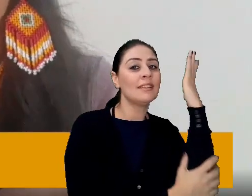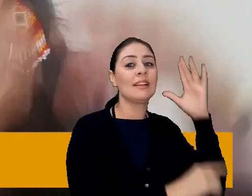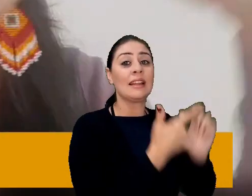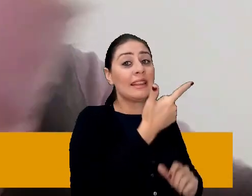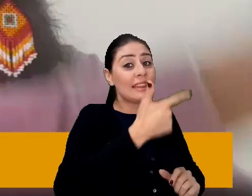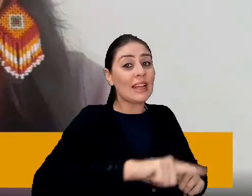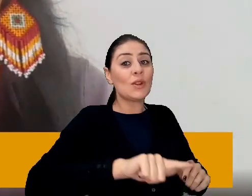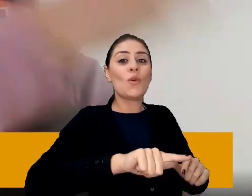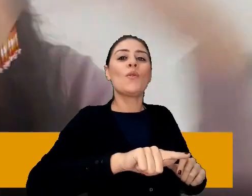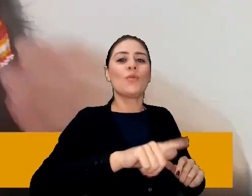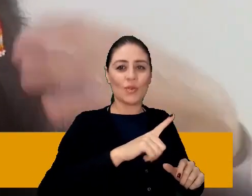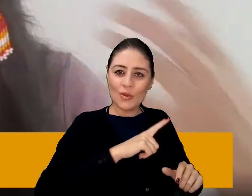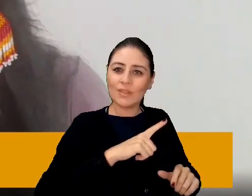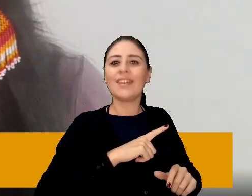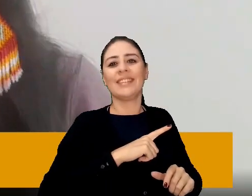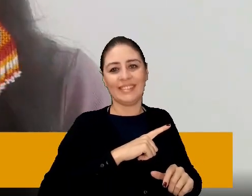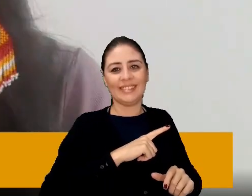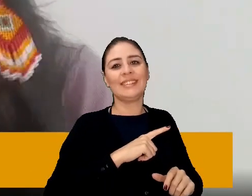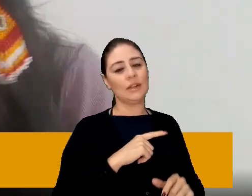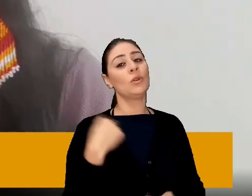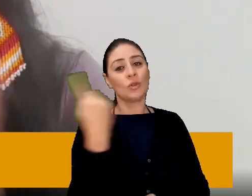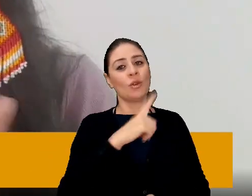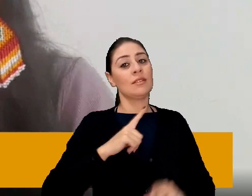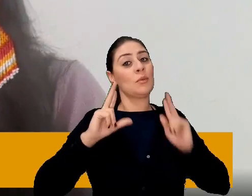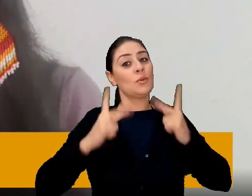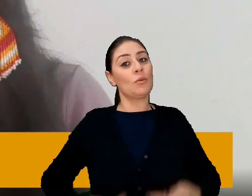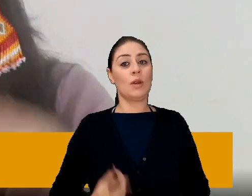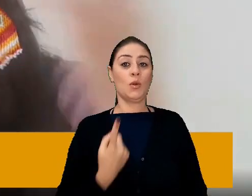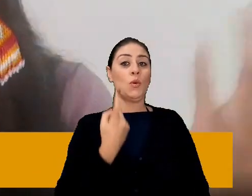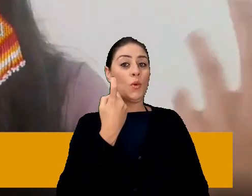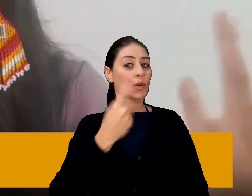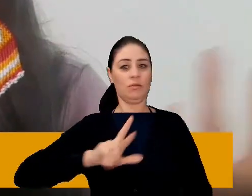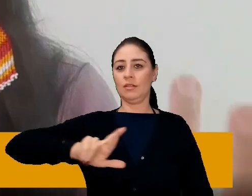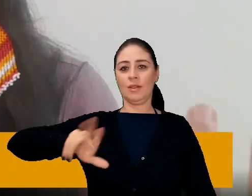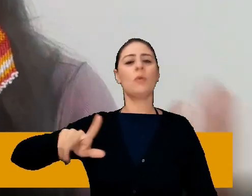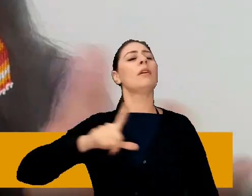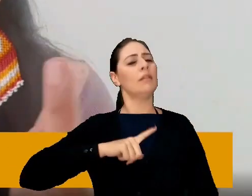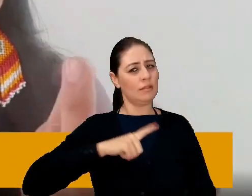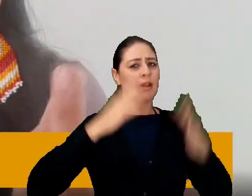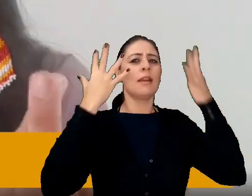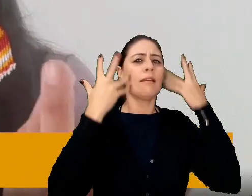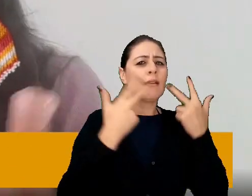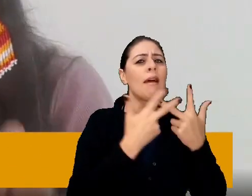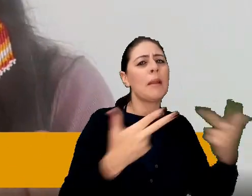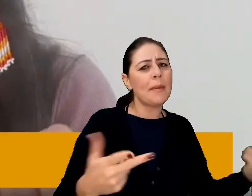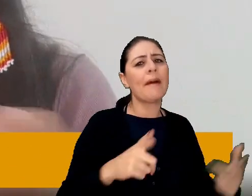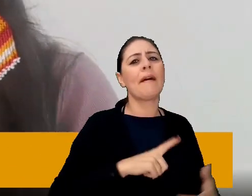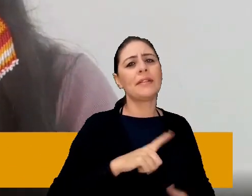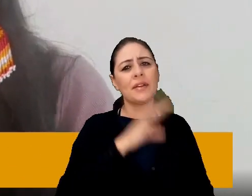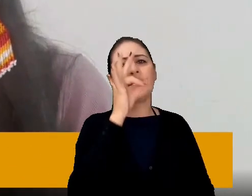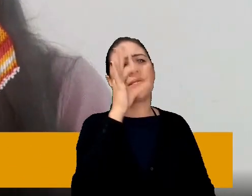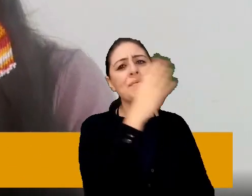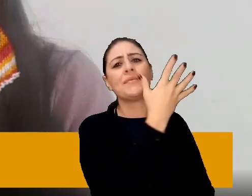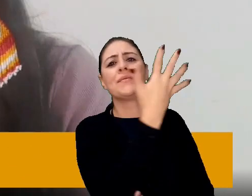né, e deixa para que outros seres, porque a gente é um só dos seres, a gente não é o único e soberano ser que existe, né, na natureza, a gente